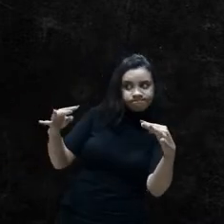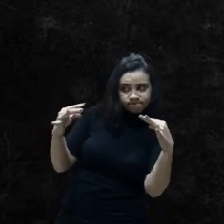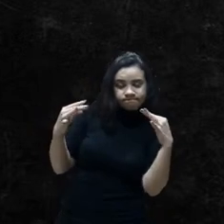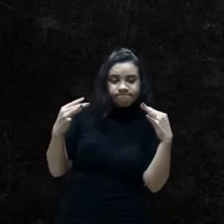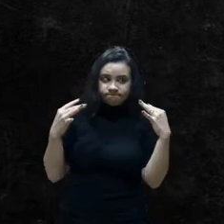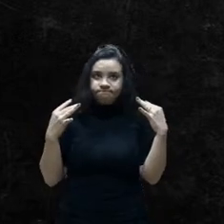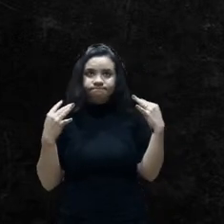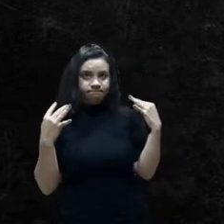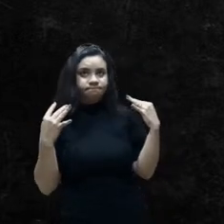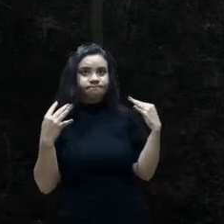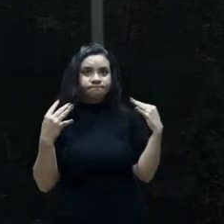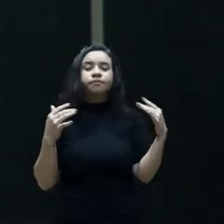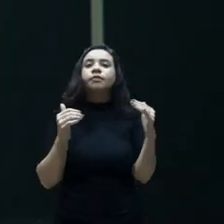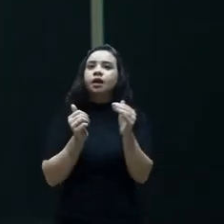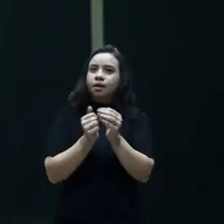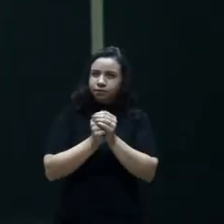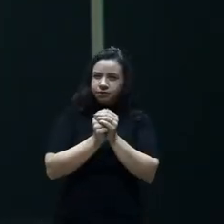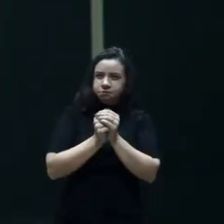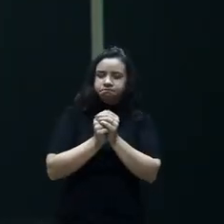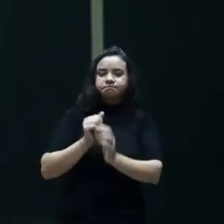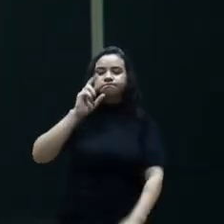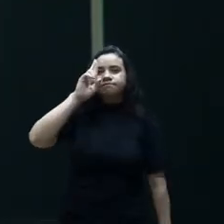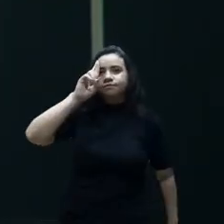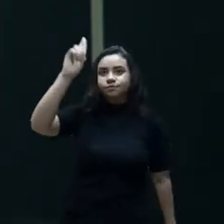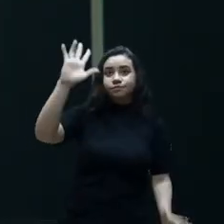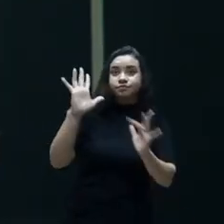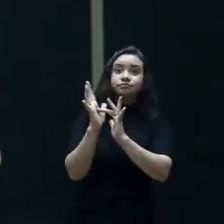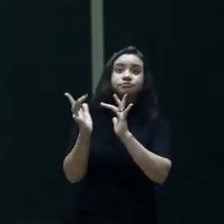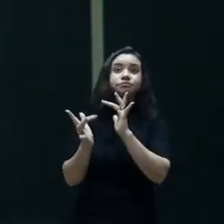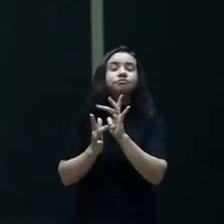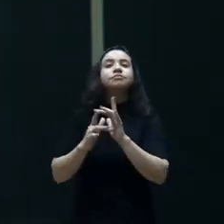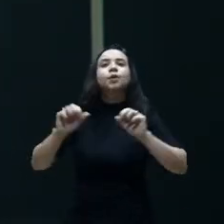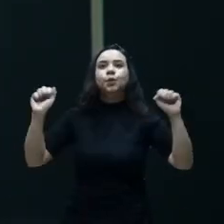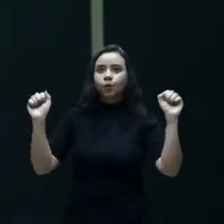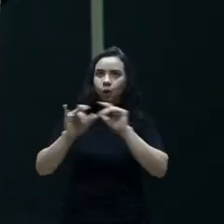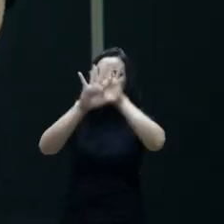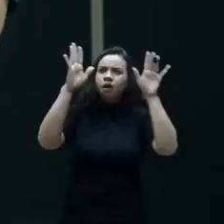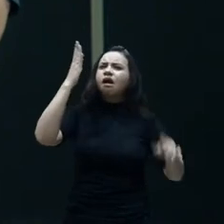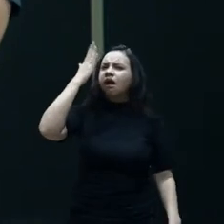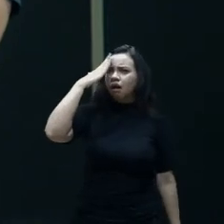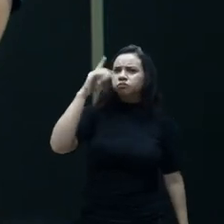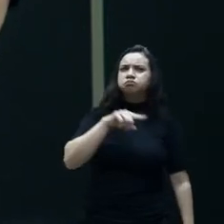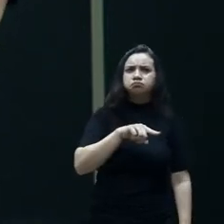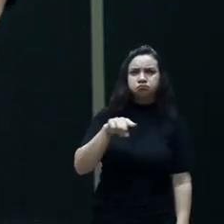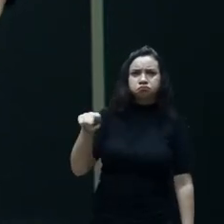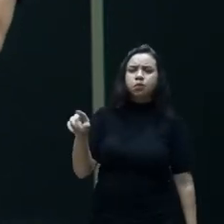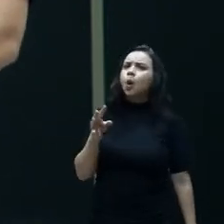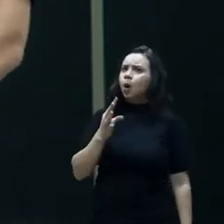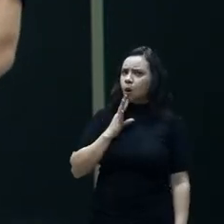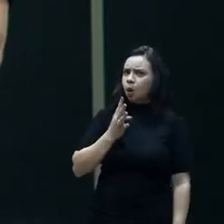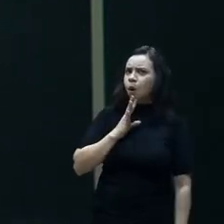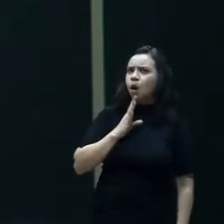ouça. Glória a Jesus. Eu sei que você já está muito familiarizado com